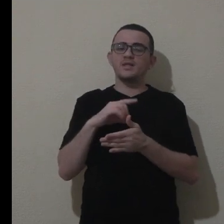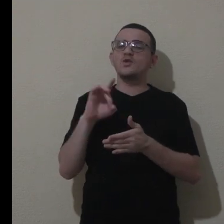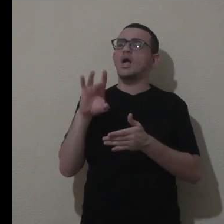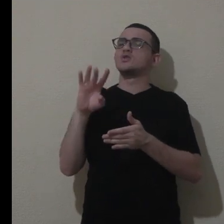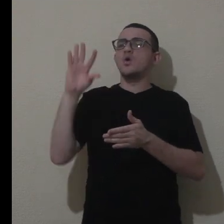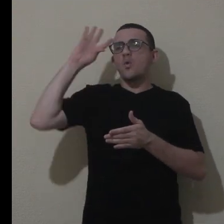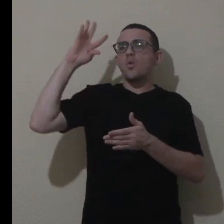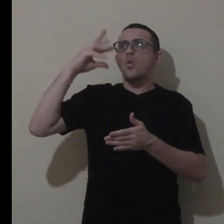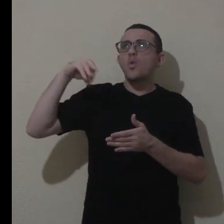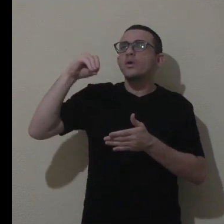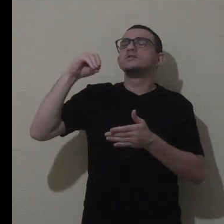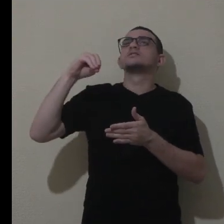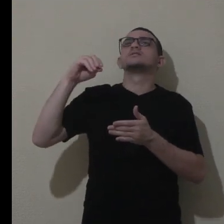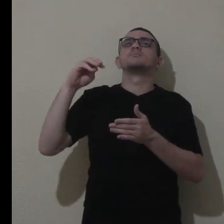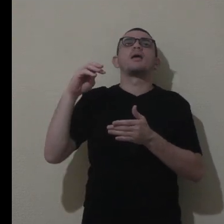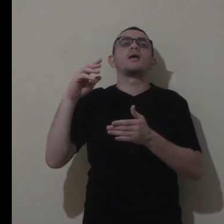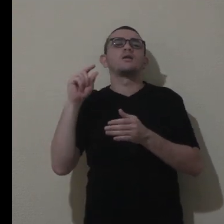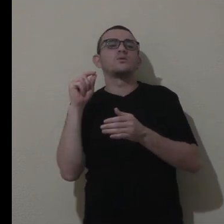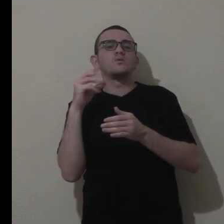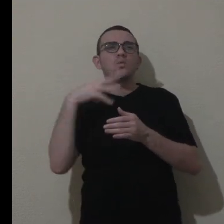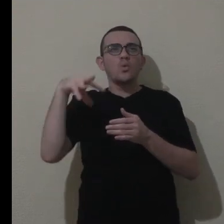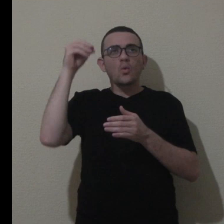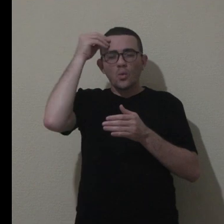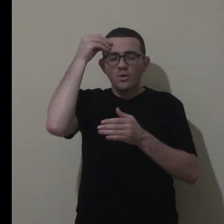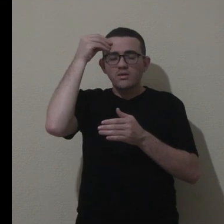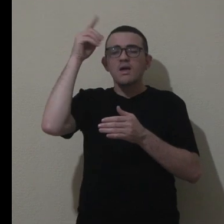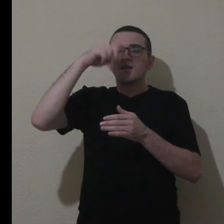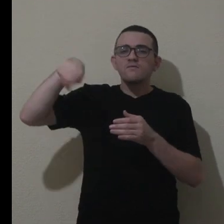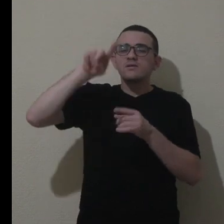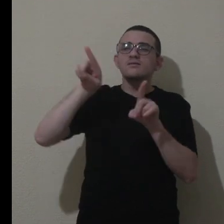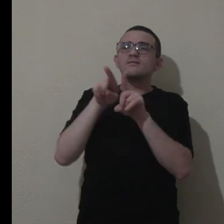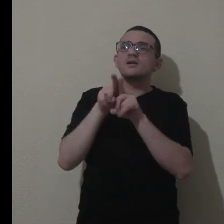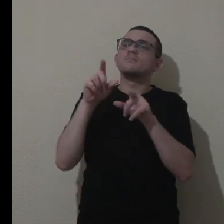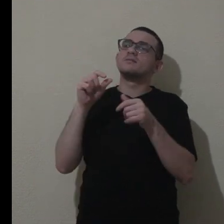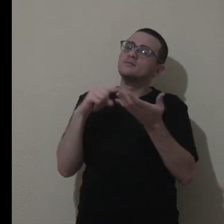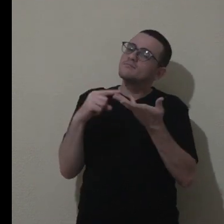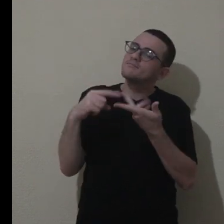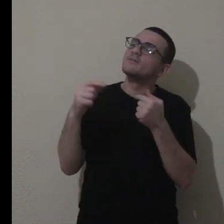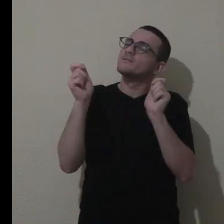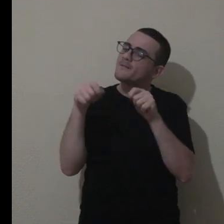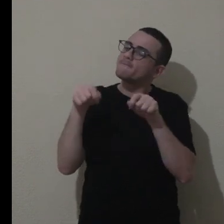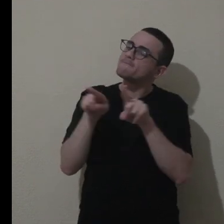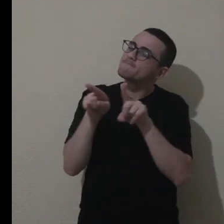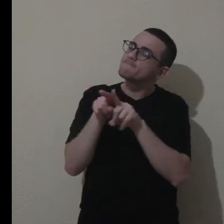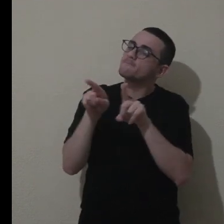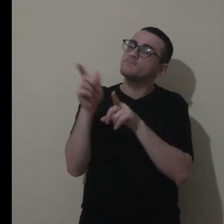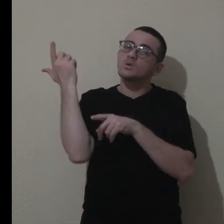além, digamos, do conhecimento técnico, vocês vão precisar de alguns elementos para vocês